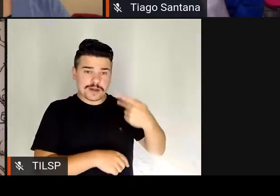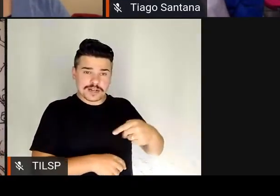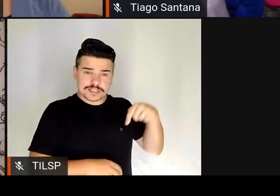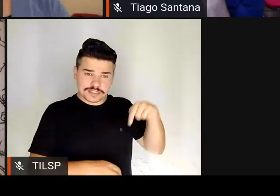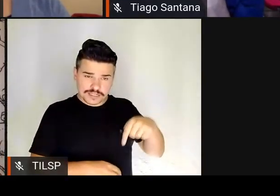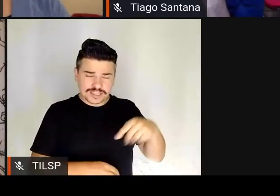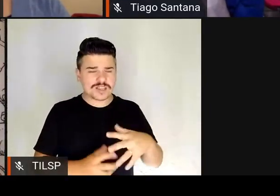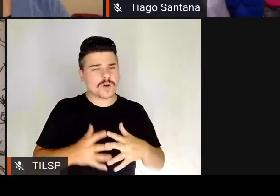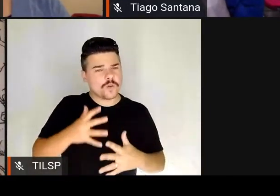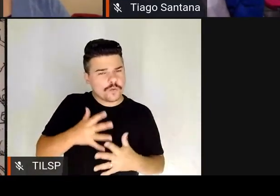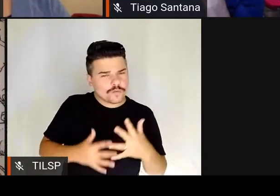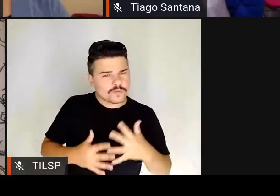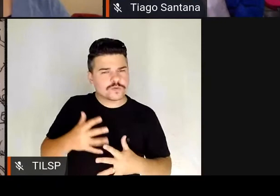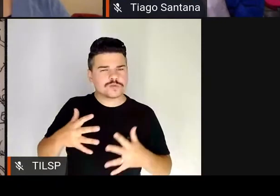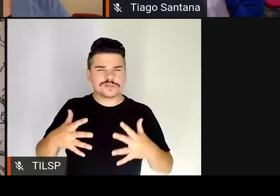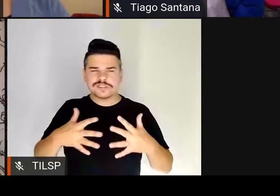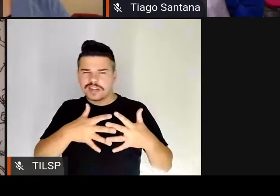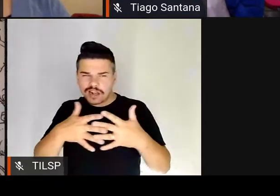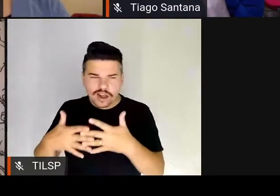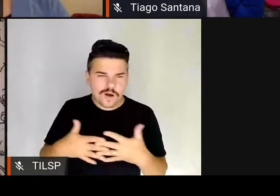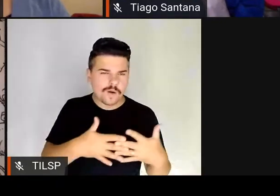confuso, caótico,